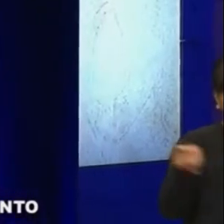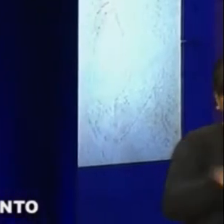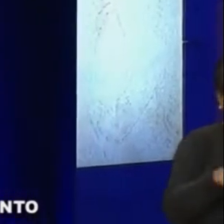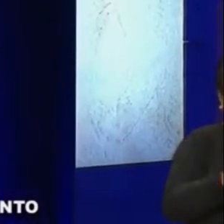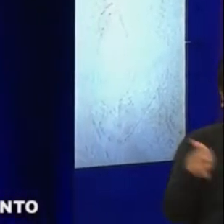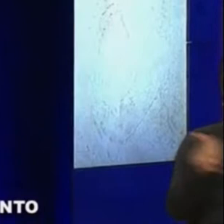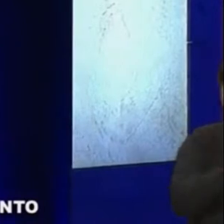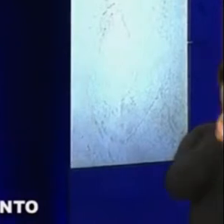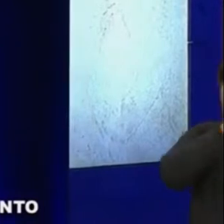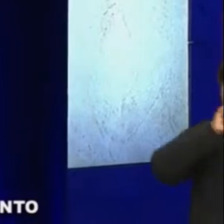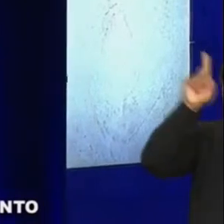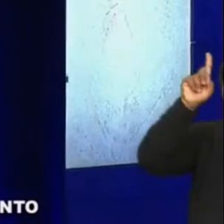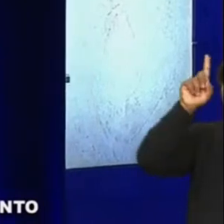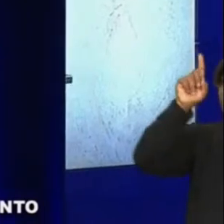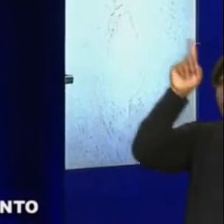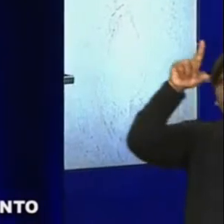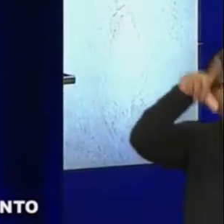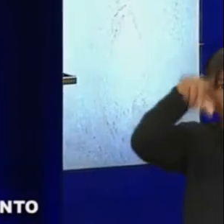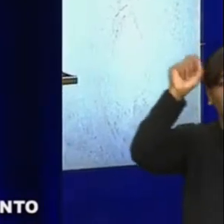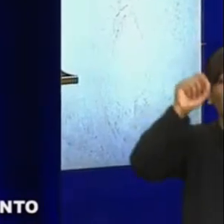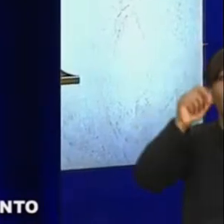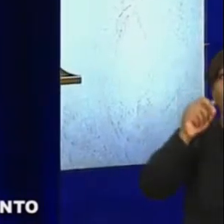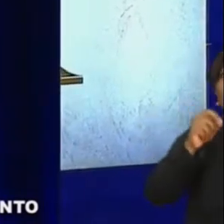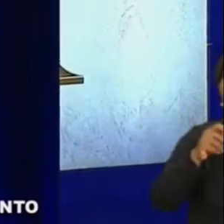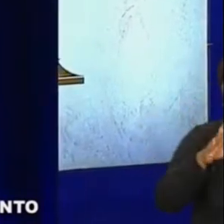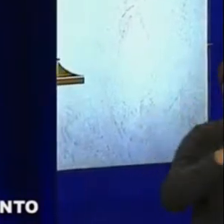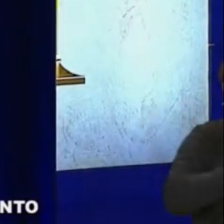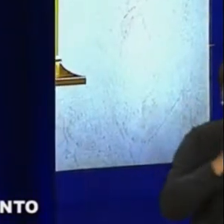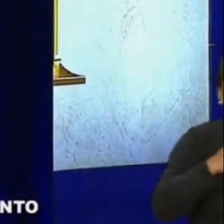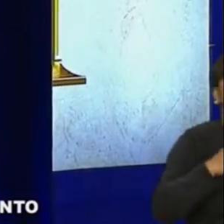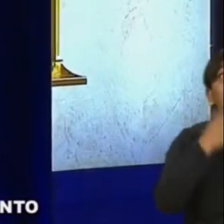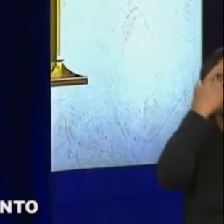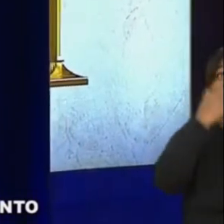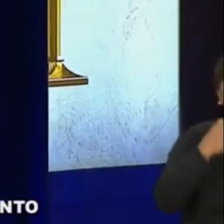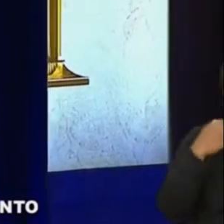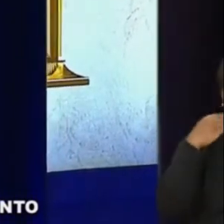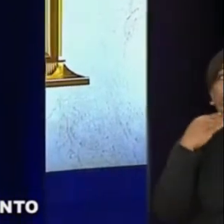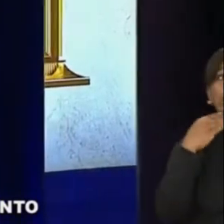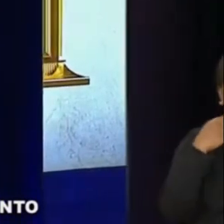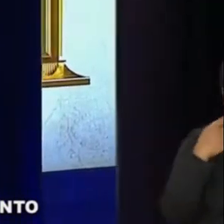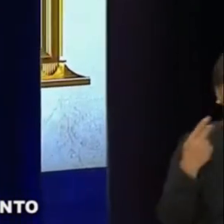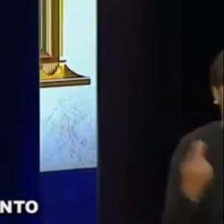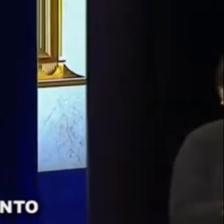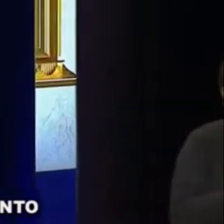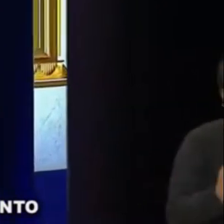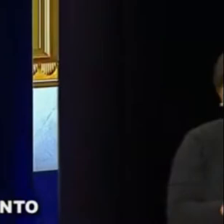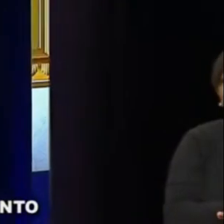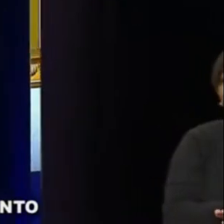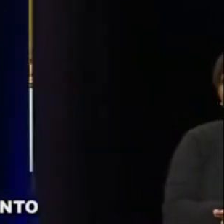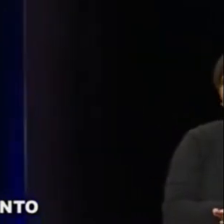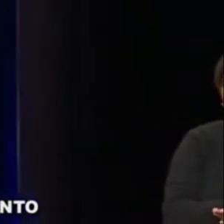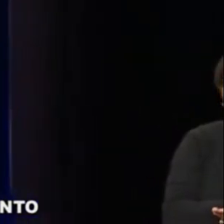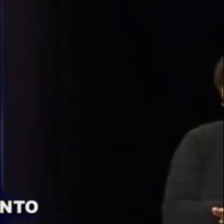Bispo, mas eu tenho tantos defeitos, erros, e eu? Talvez tenha mais do que você,